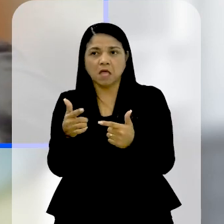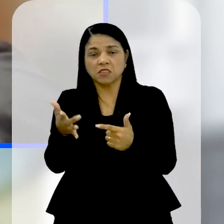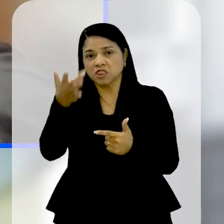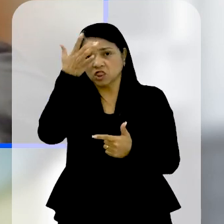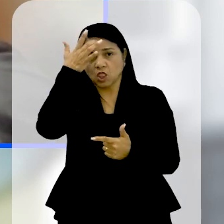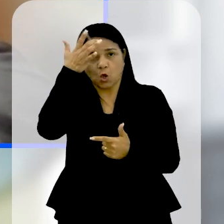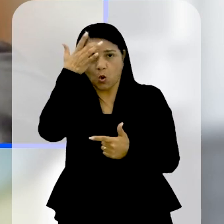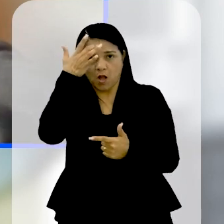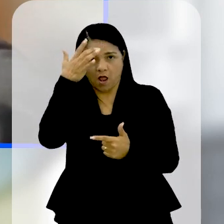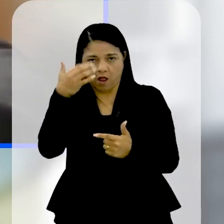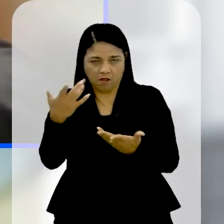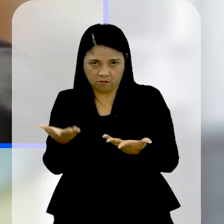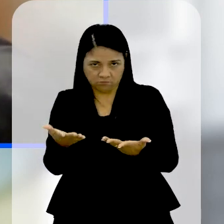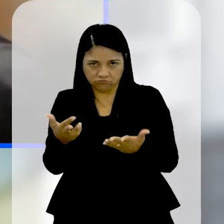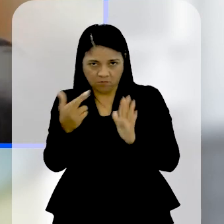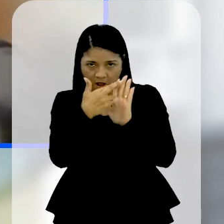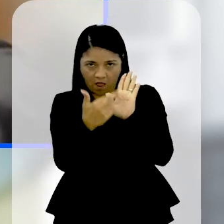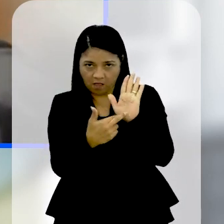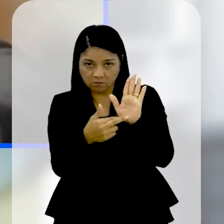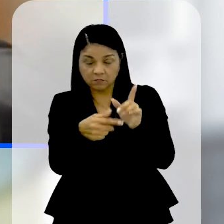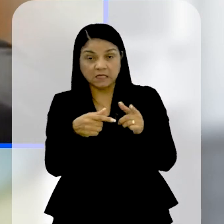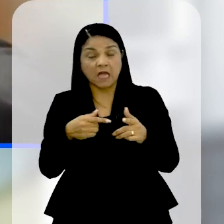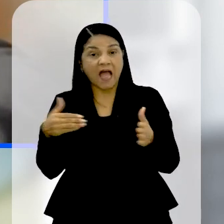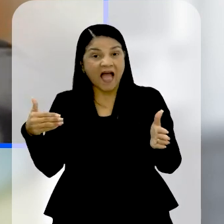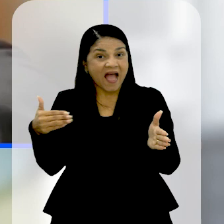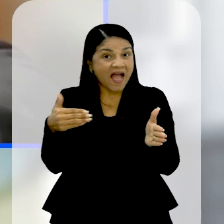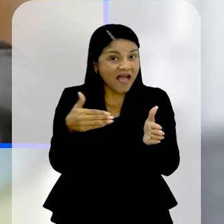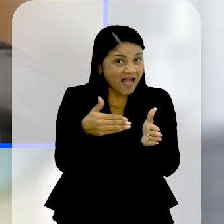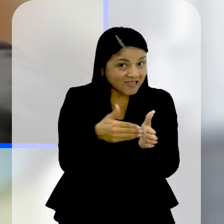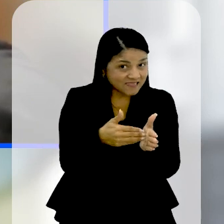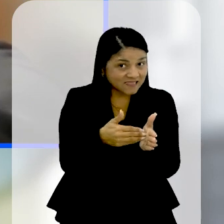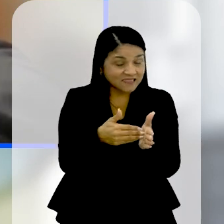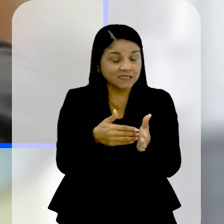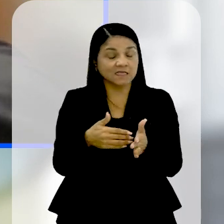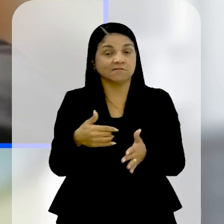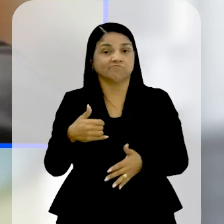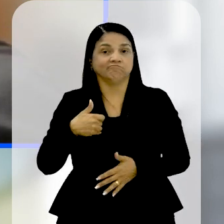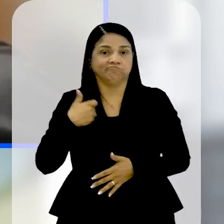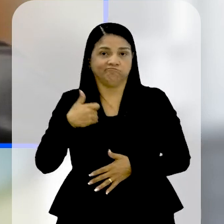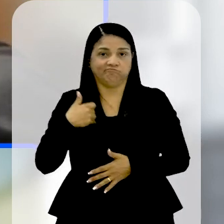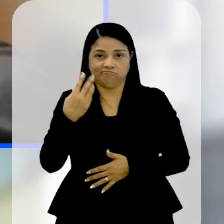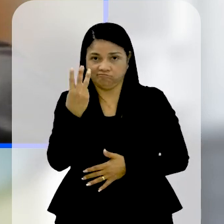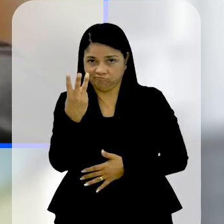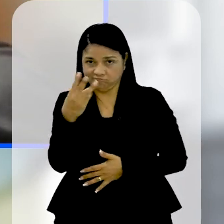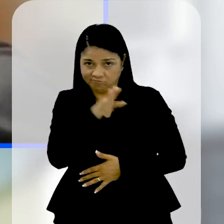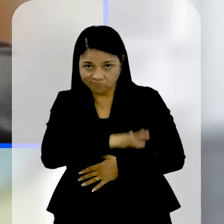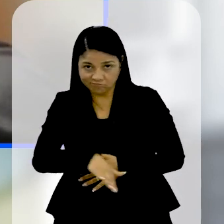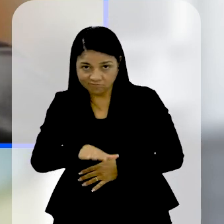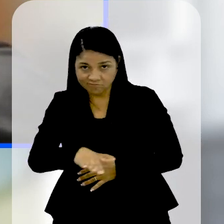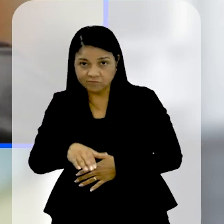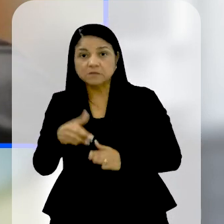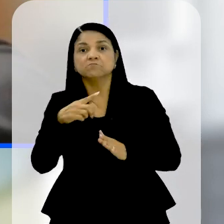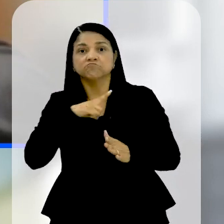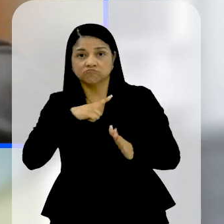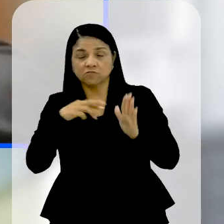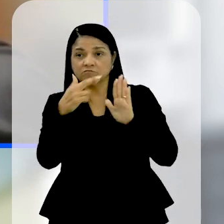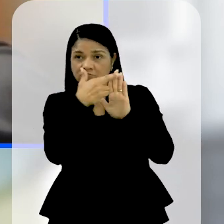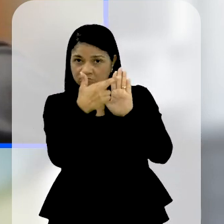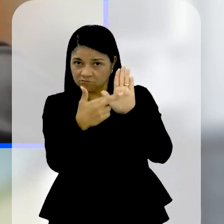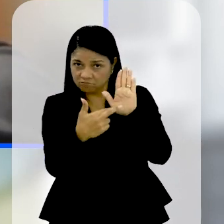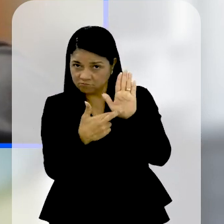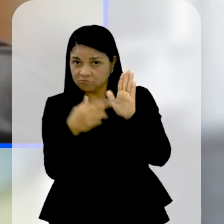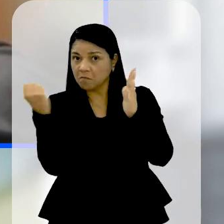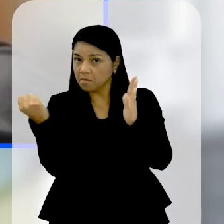isso. O que a gente precisa entender é que, para as crianças de até 3 anos de idade, existe uma regulação